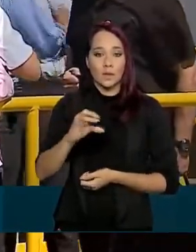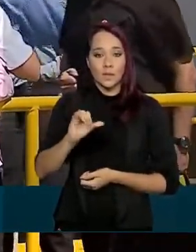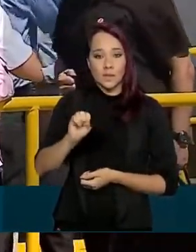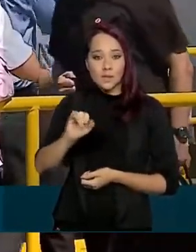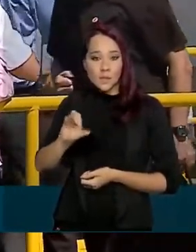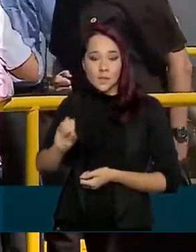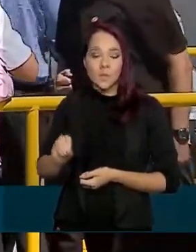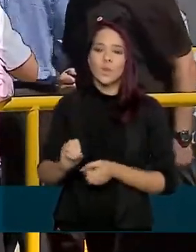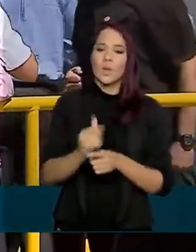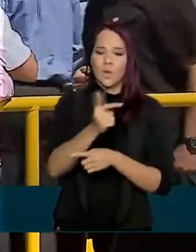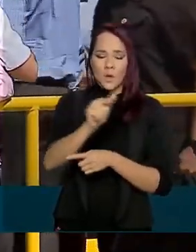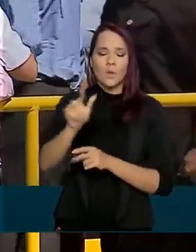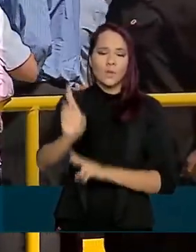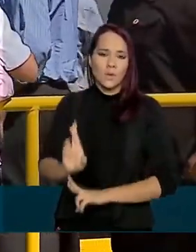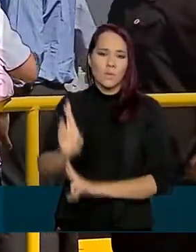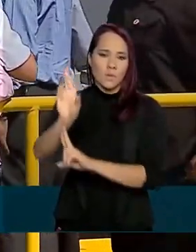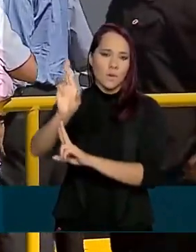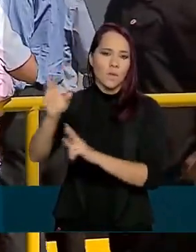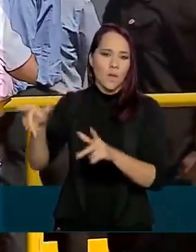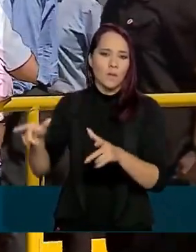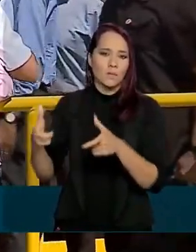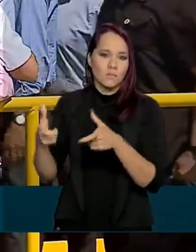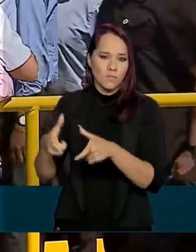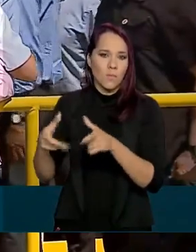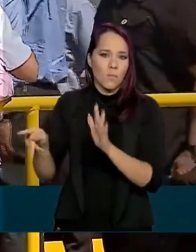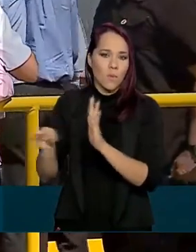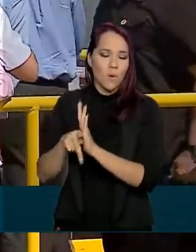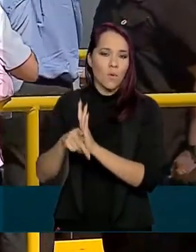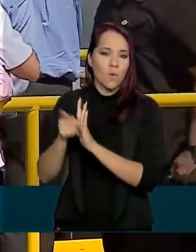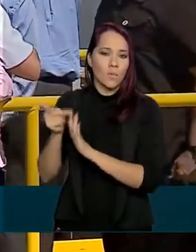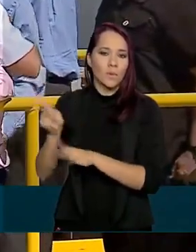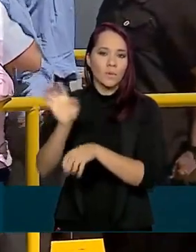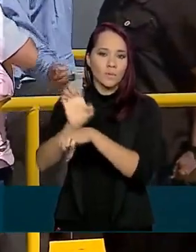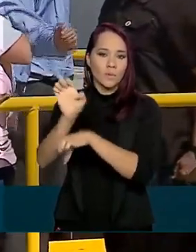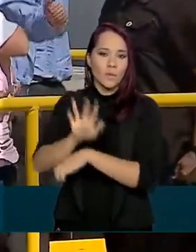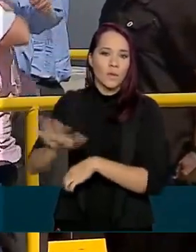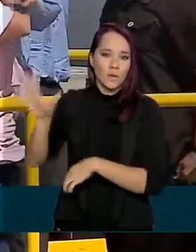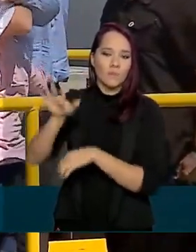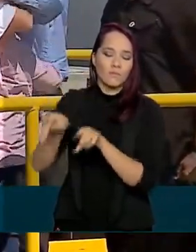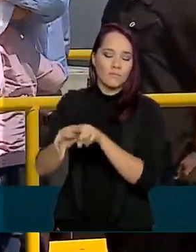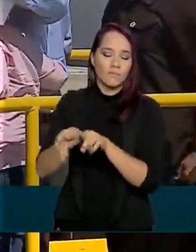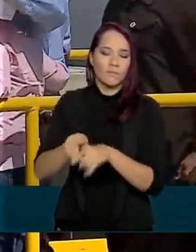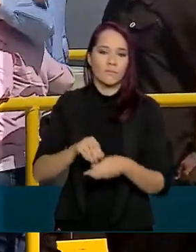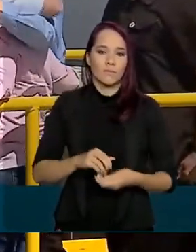outras autoridades locais e estaduais